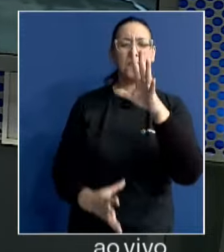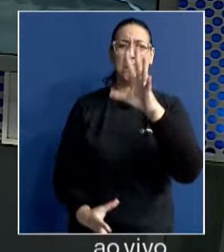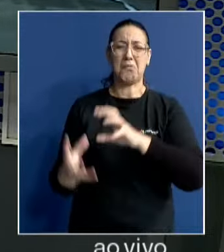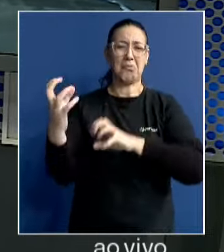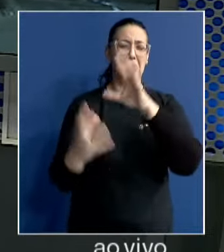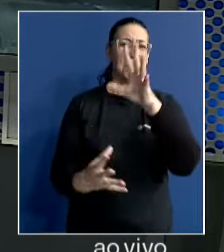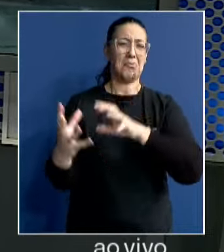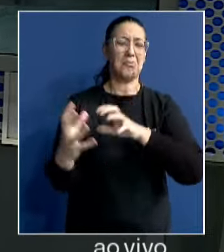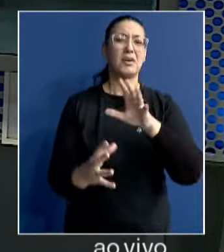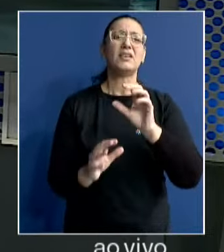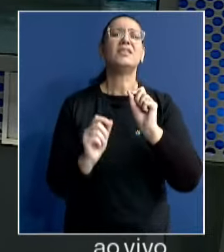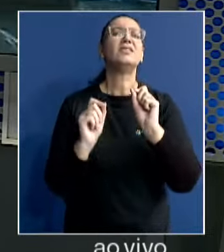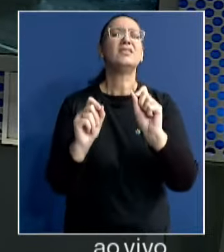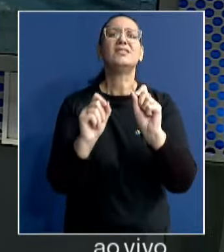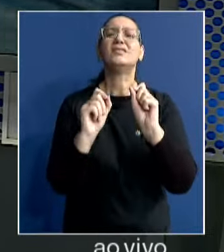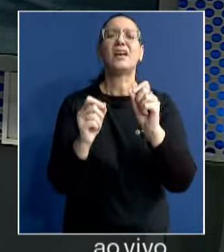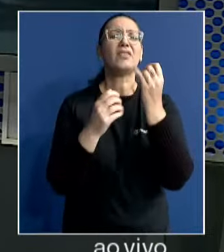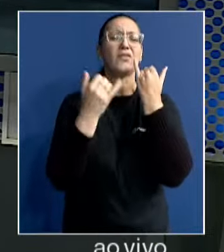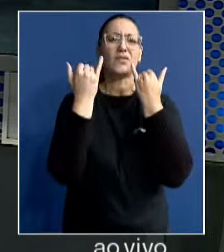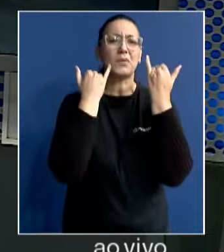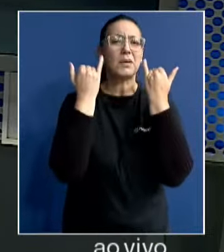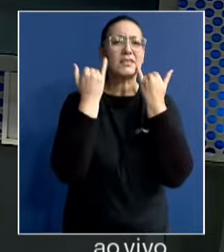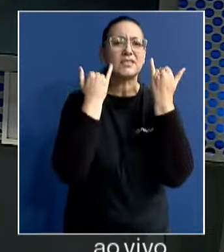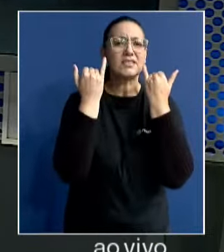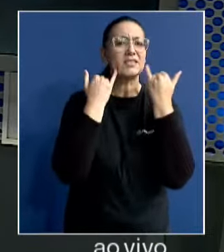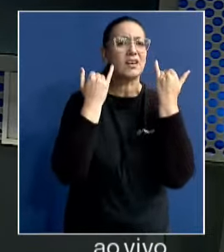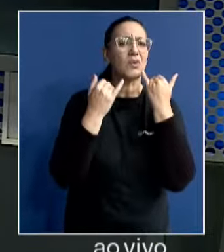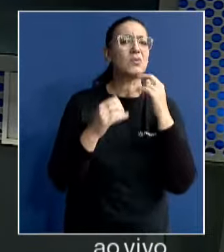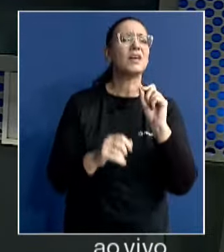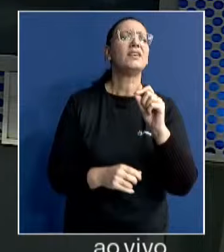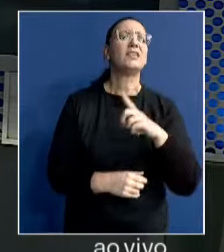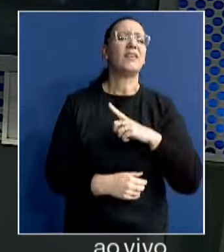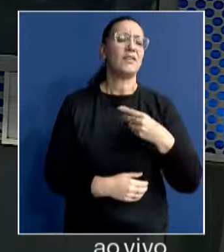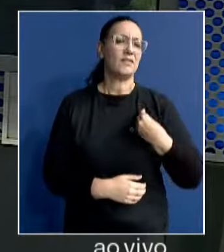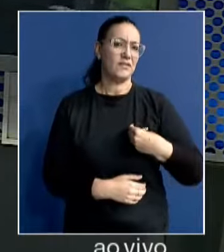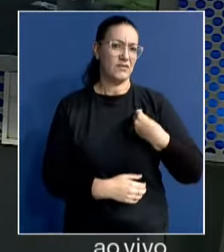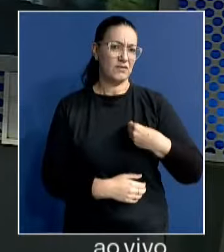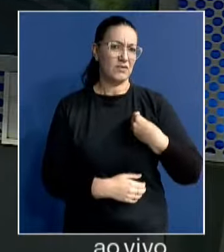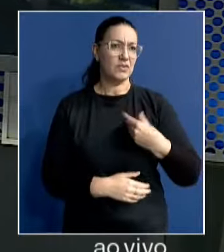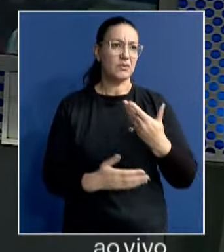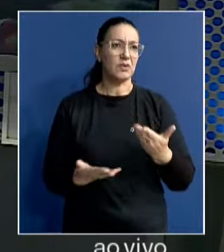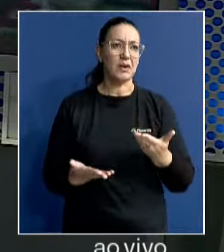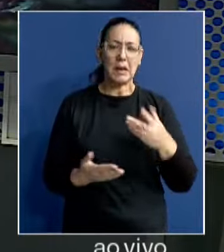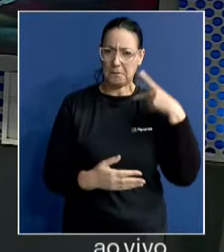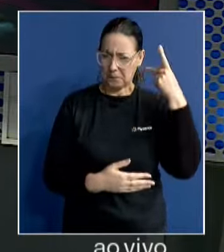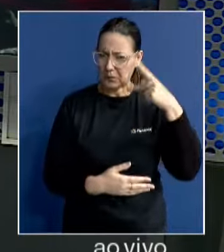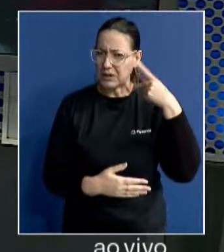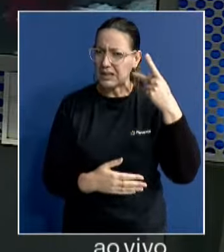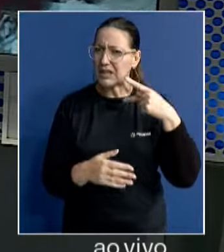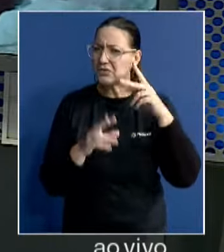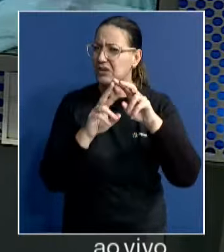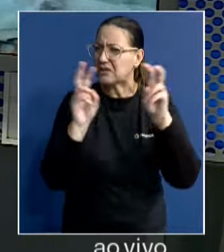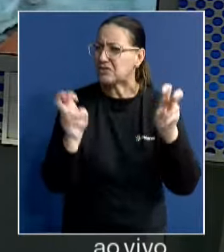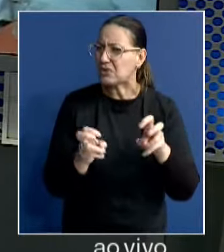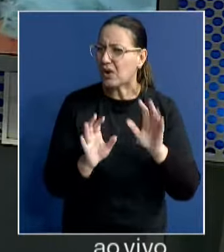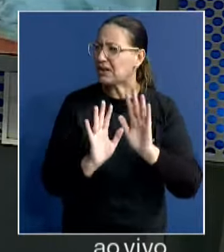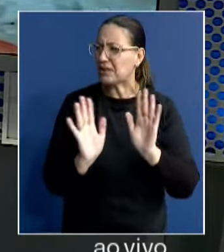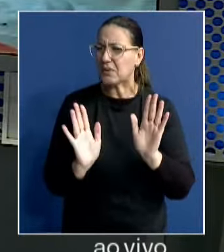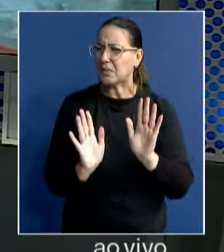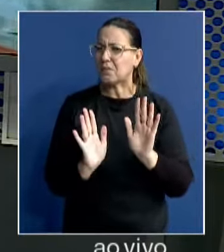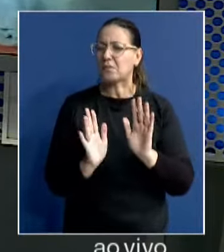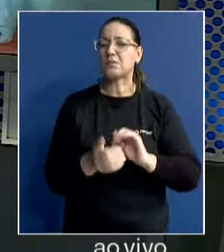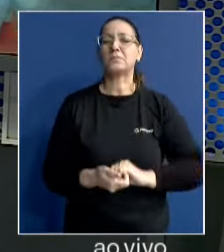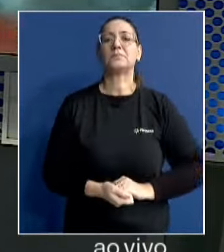ADRA, quem informaria, quem estaria nesse grupo? É algo de política no meio dessa história aí, Gabi Dias?